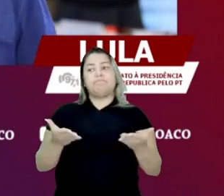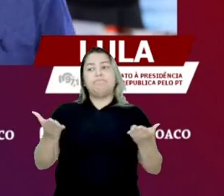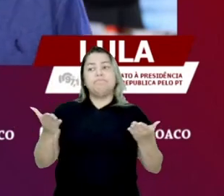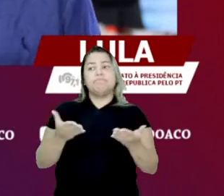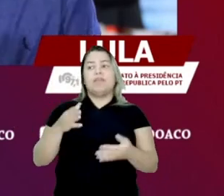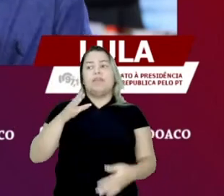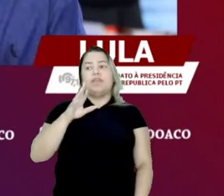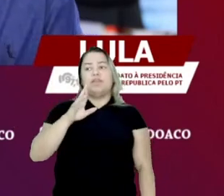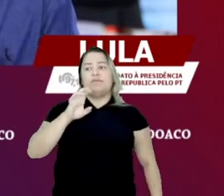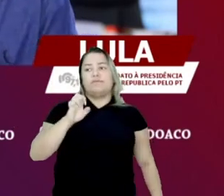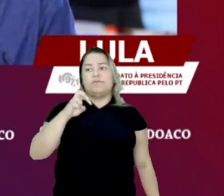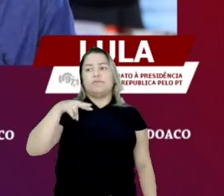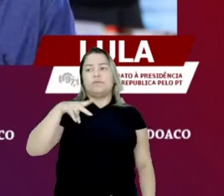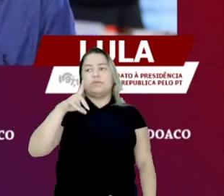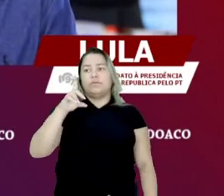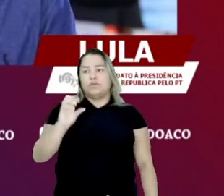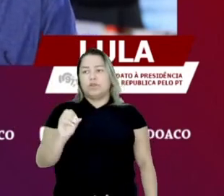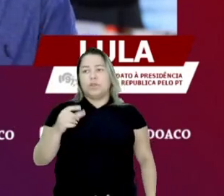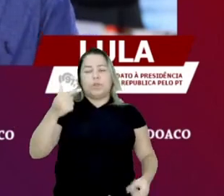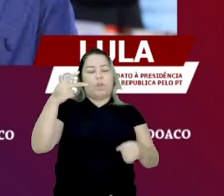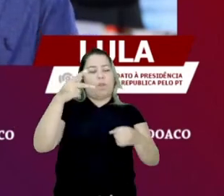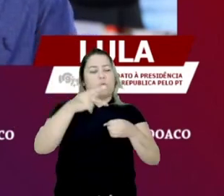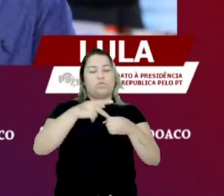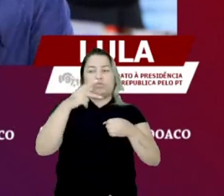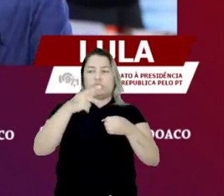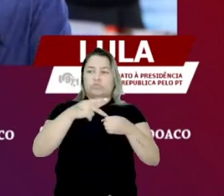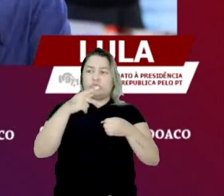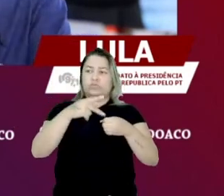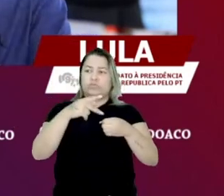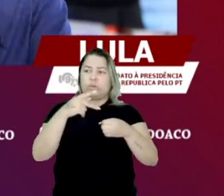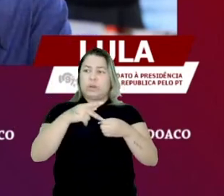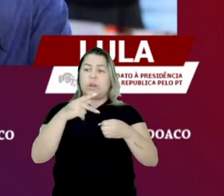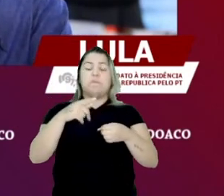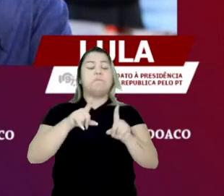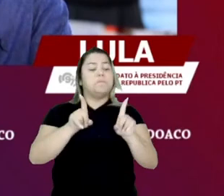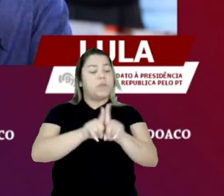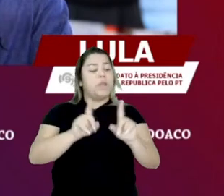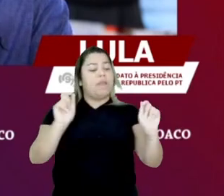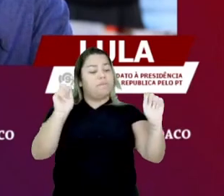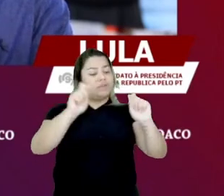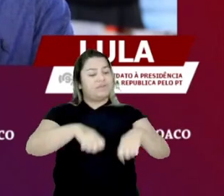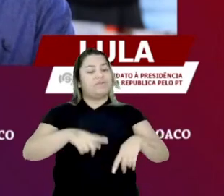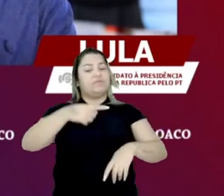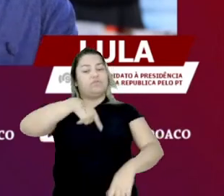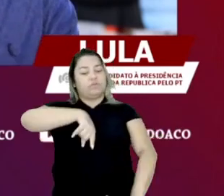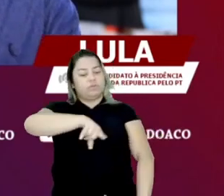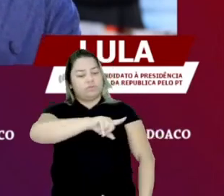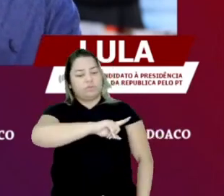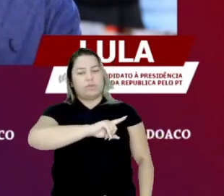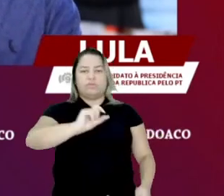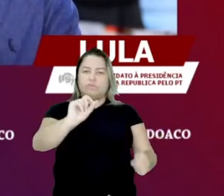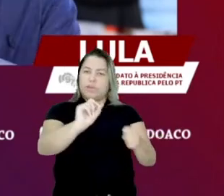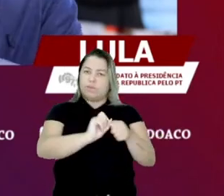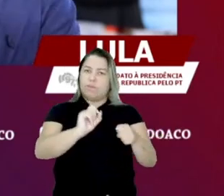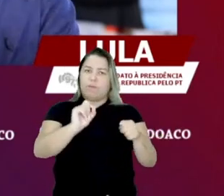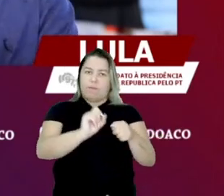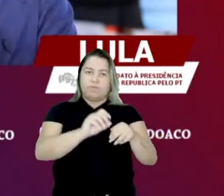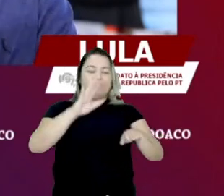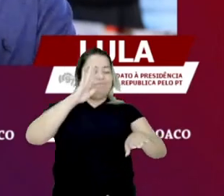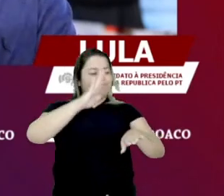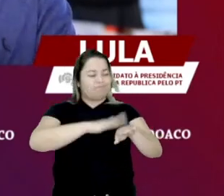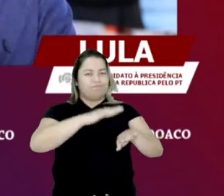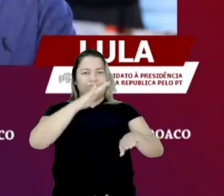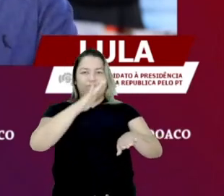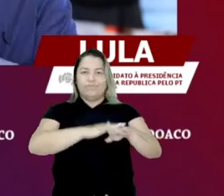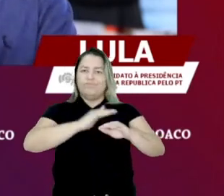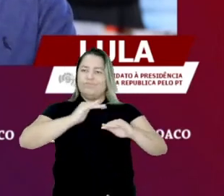Brasil seja efetivamente autossuficiente, que a gente não precise pagar gasolina a preço internacional e que a gente pague